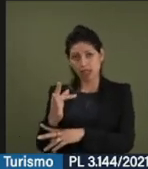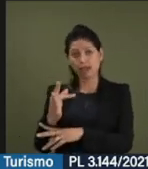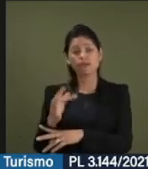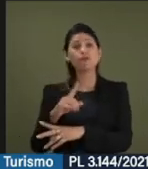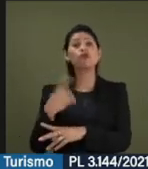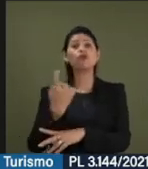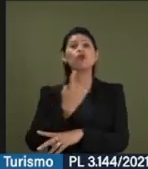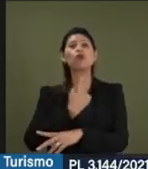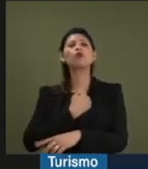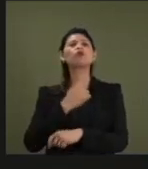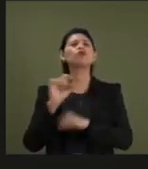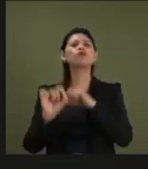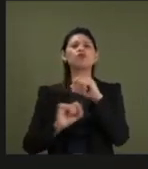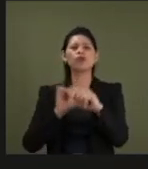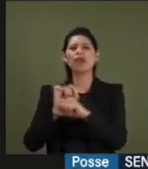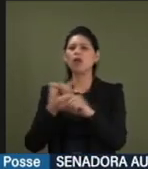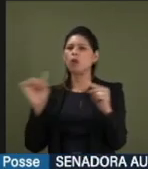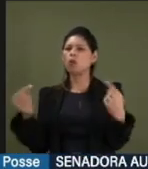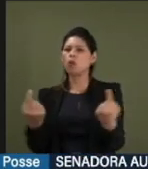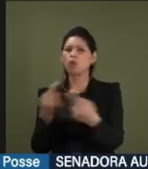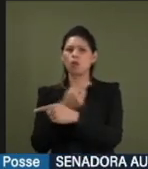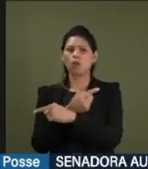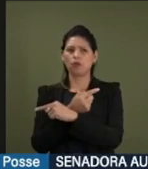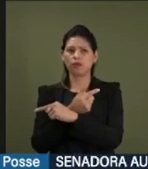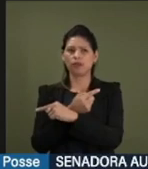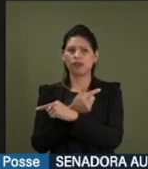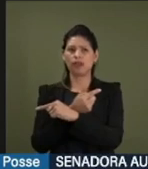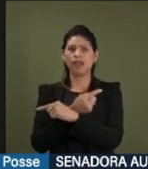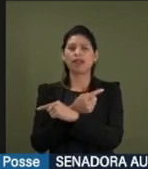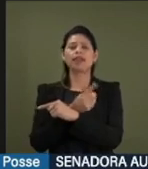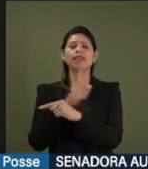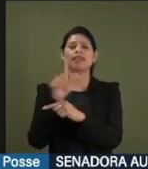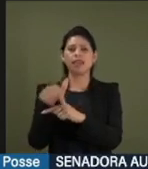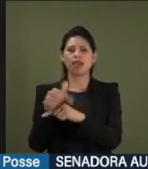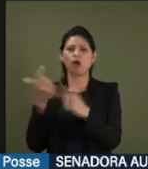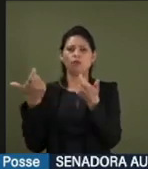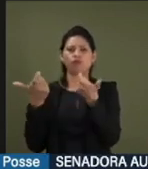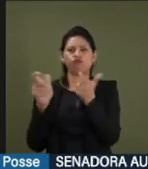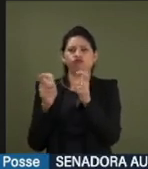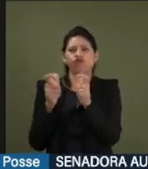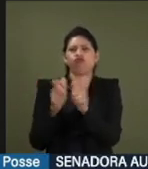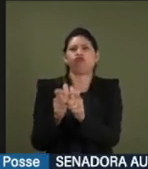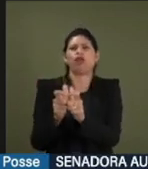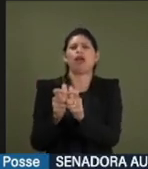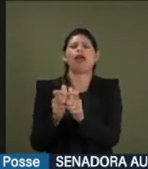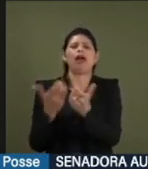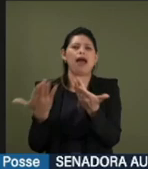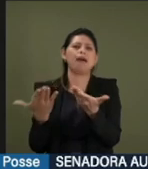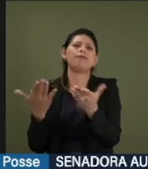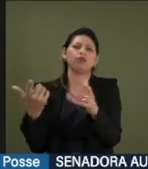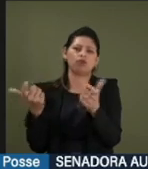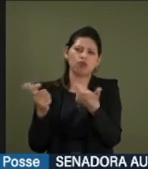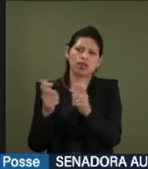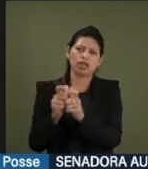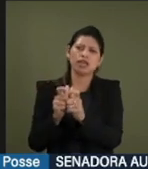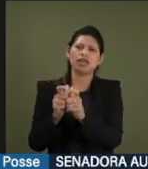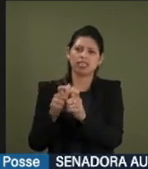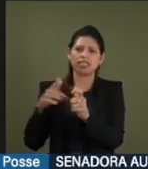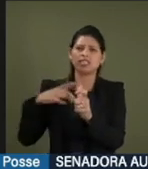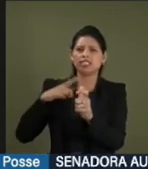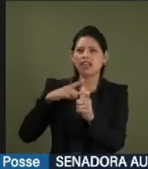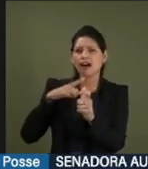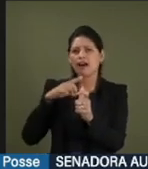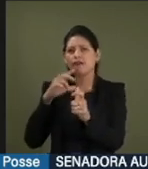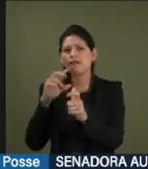somos absolutamente contra quem vandalizou, que foi uma minoria que estava nos arredores